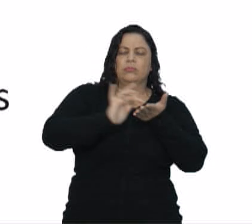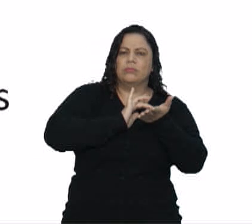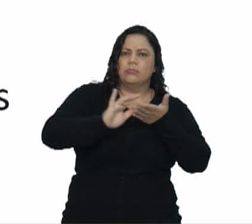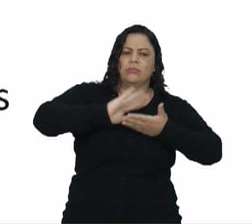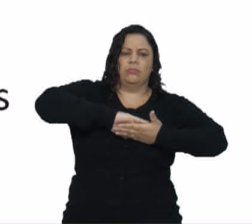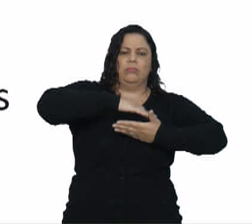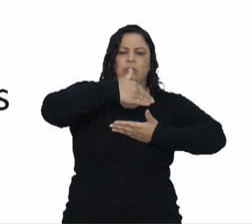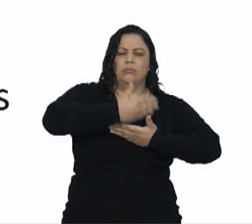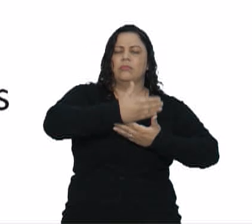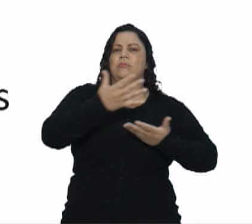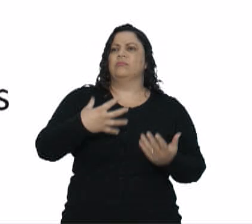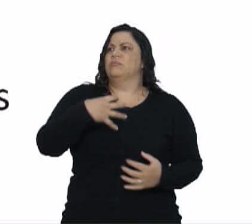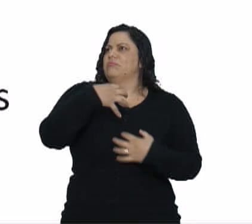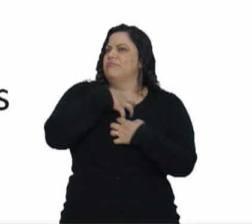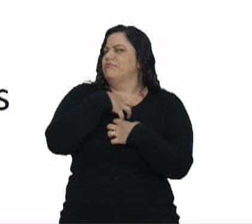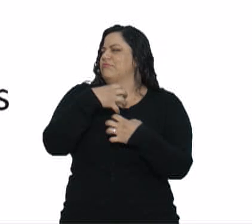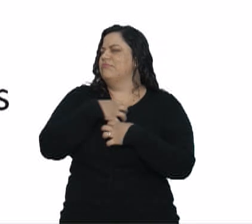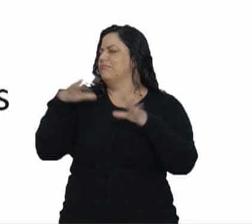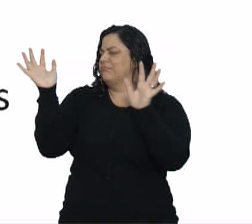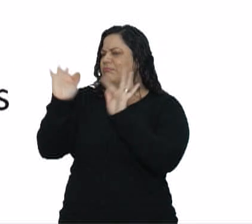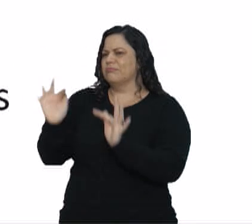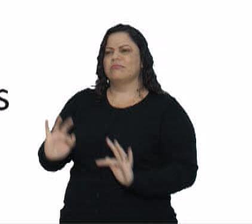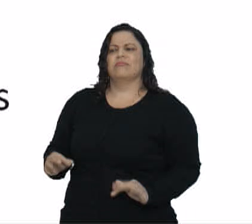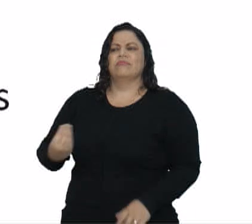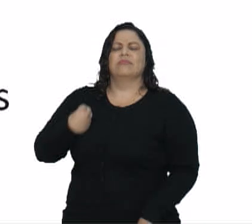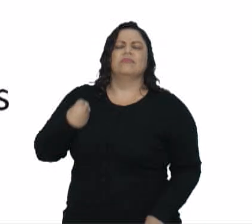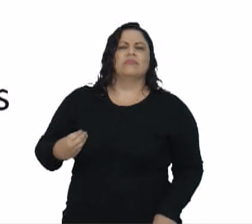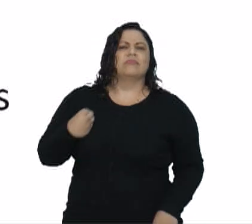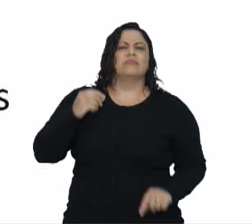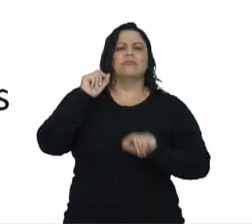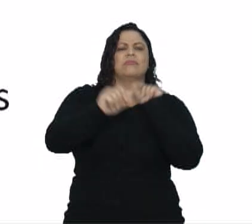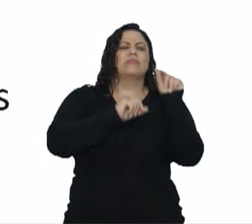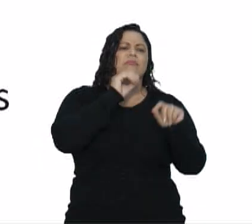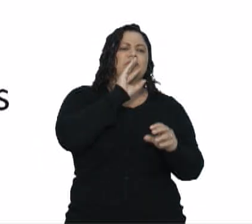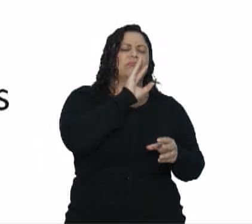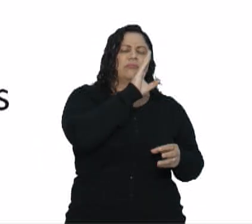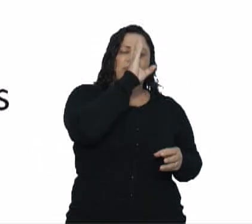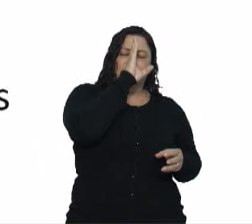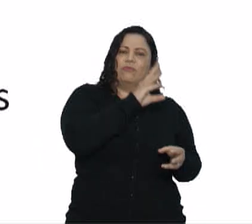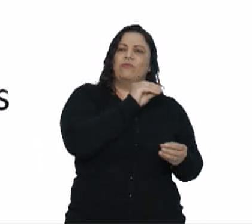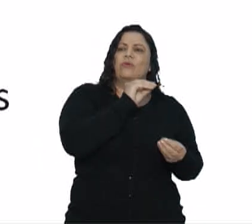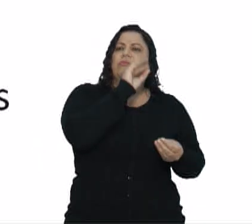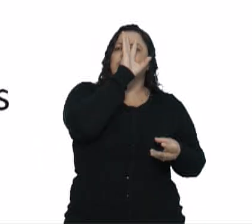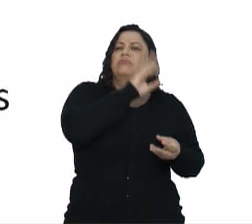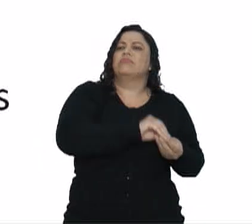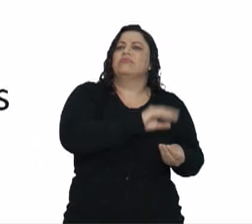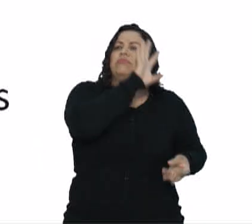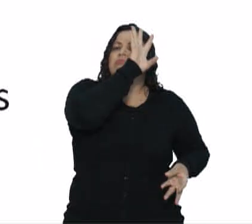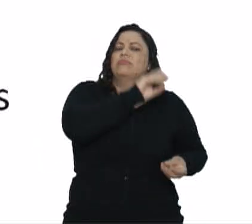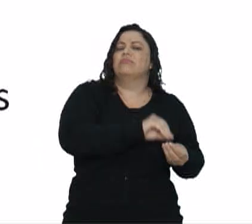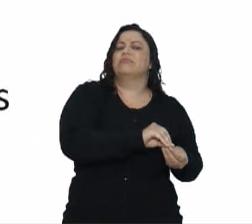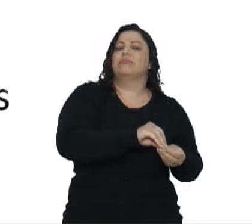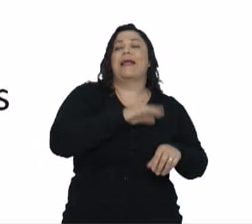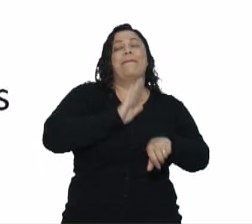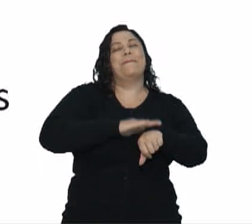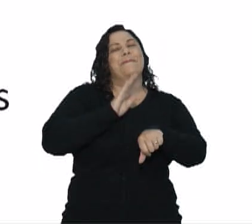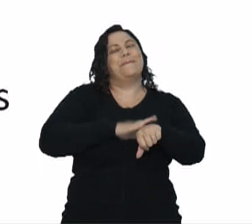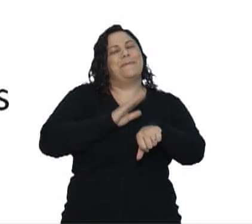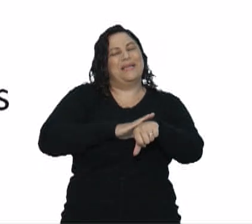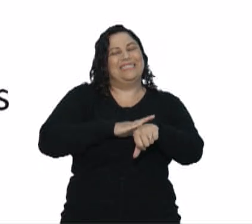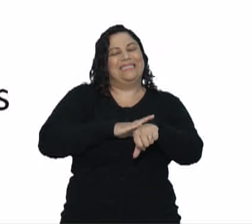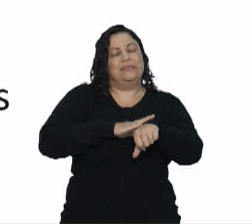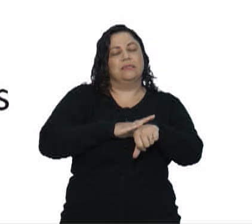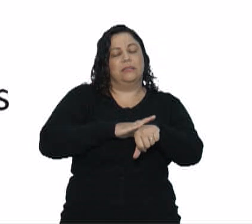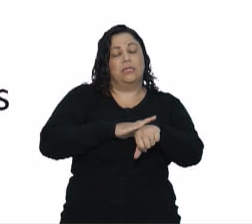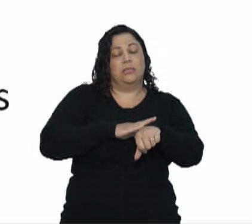com a vida, sensação de felicidade. Qual foi o resultado? Quanto mais tempo ficam nos aparelhos eletrônicos,